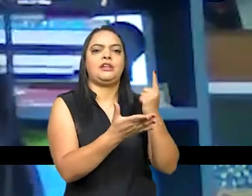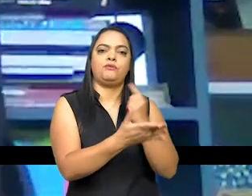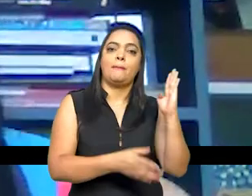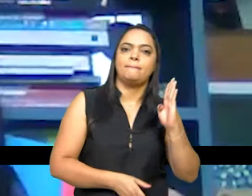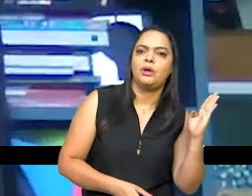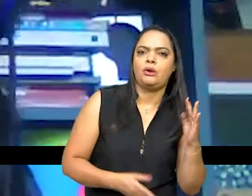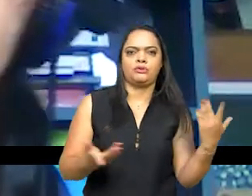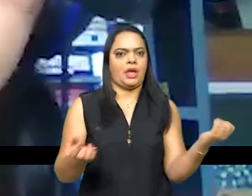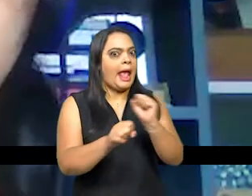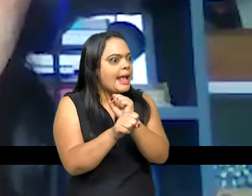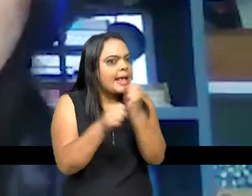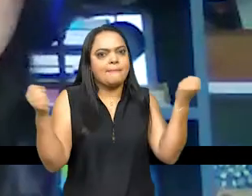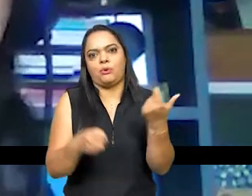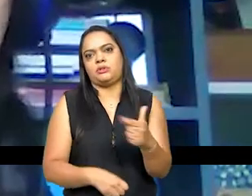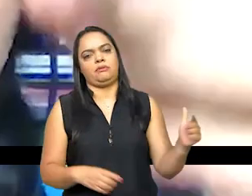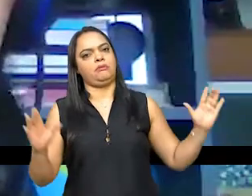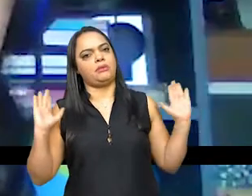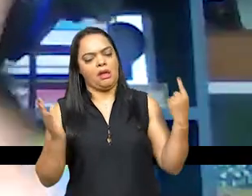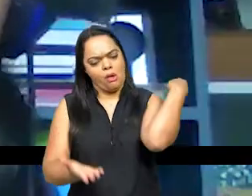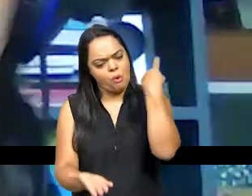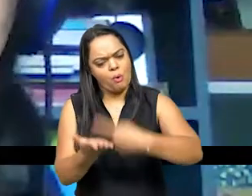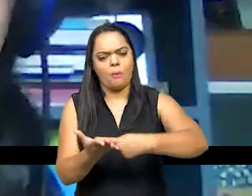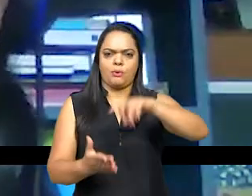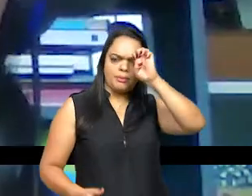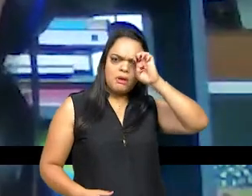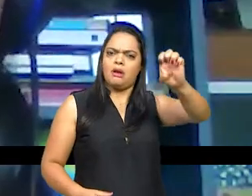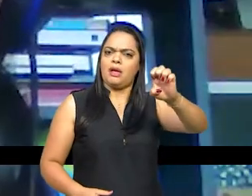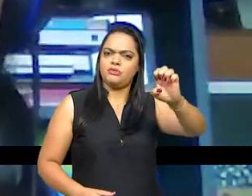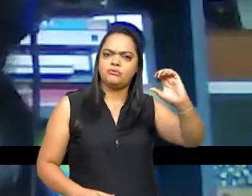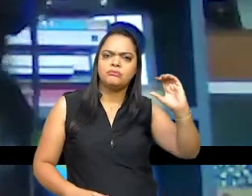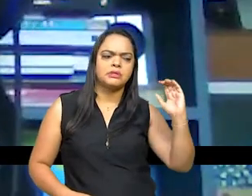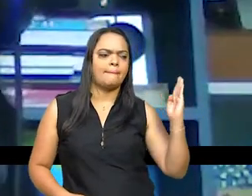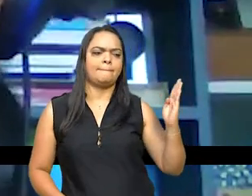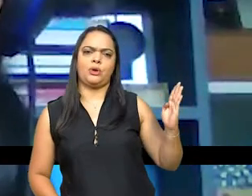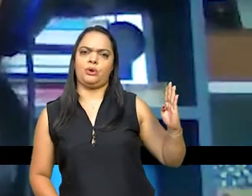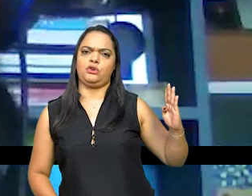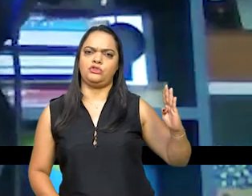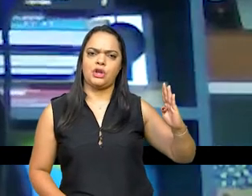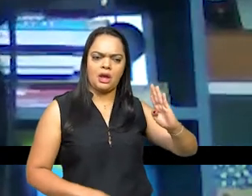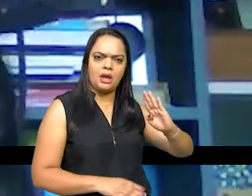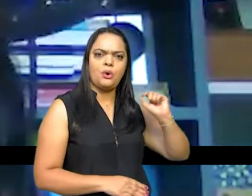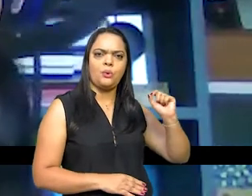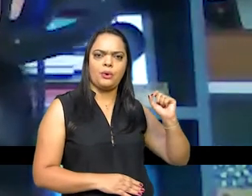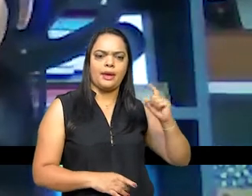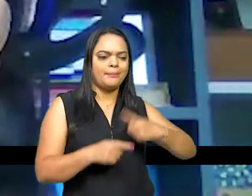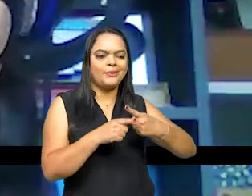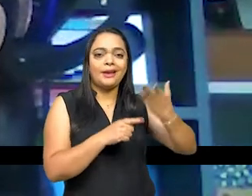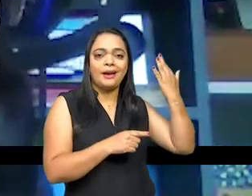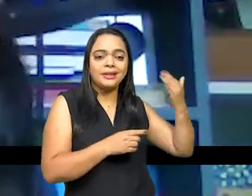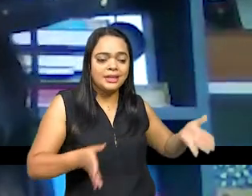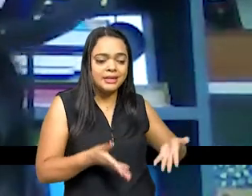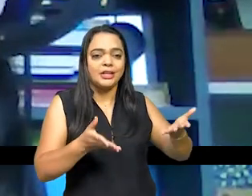é possível que não esteja. Há um compromisso ético dessa ciência com a supremacia branca no sentido de